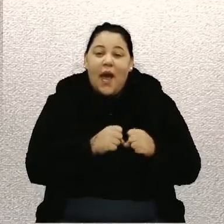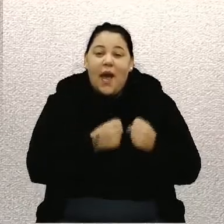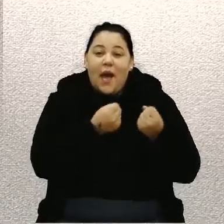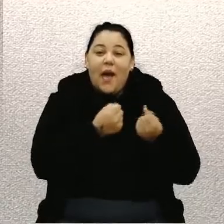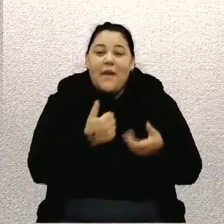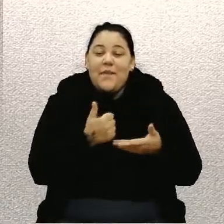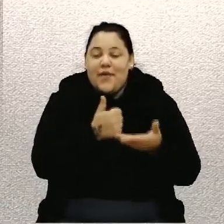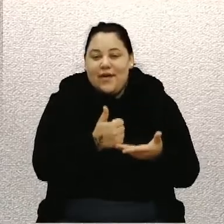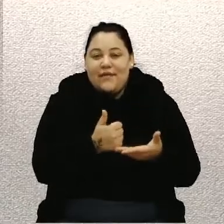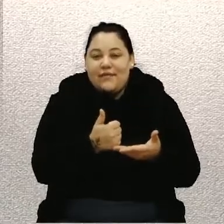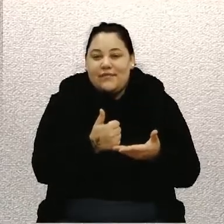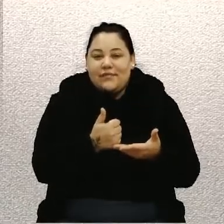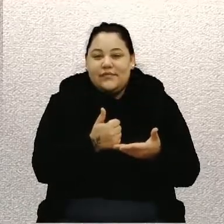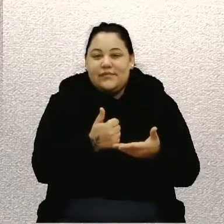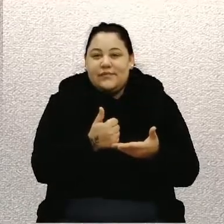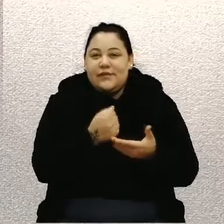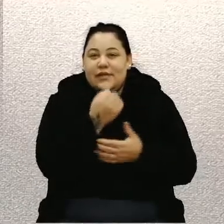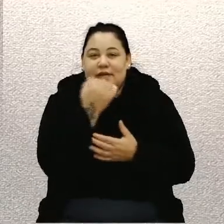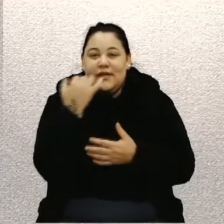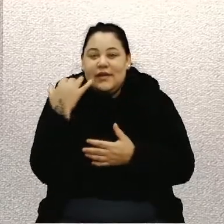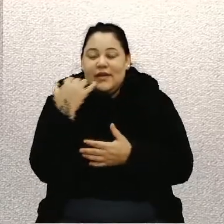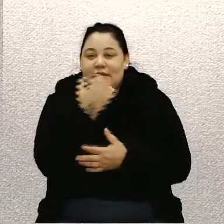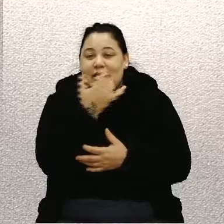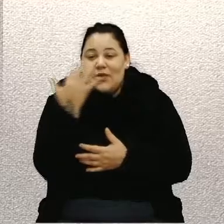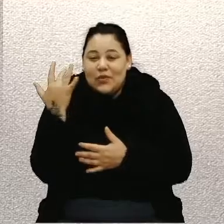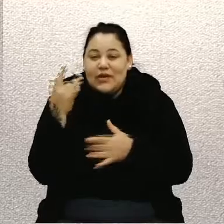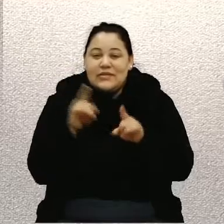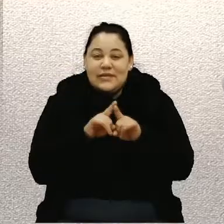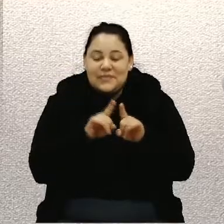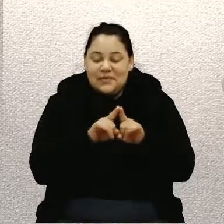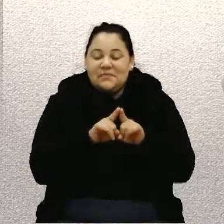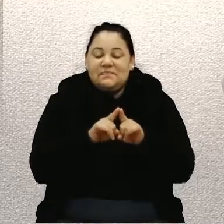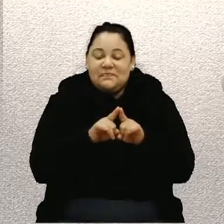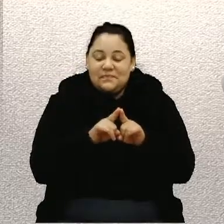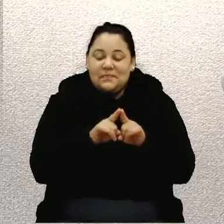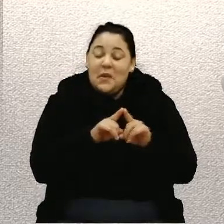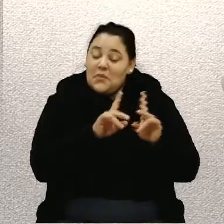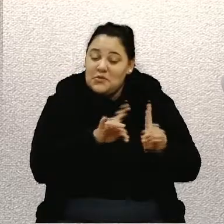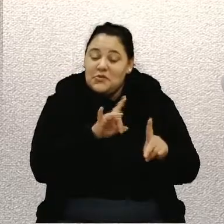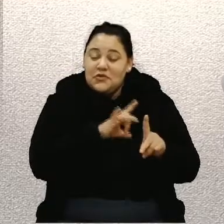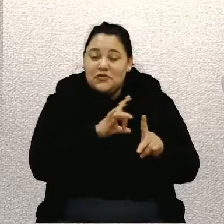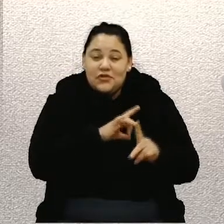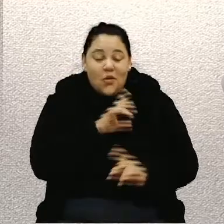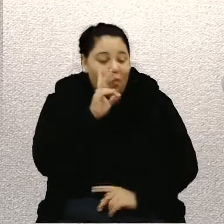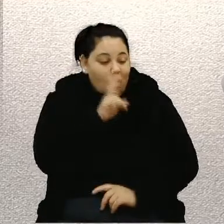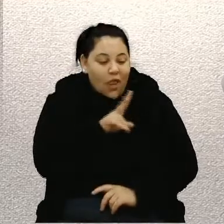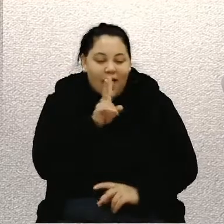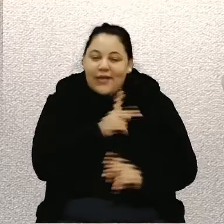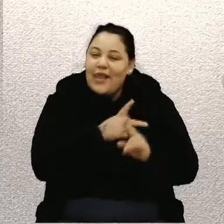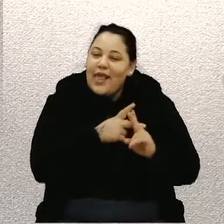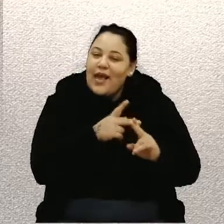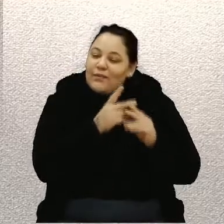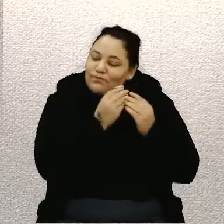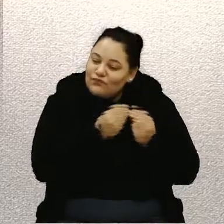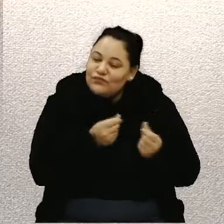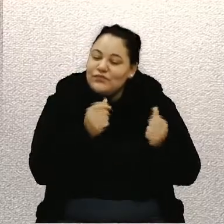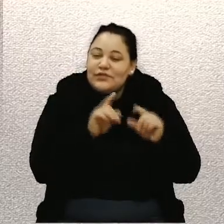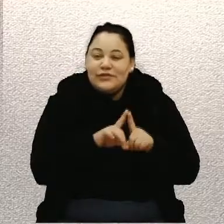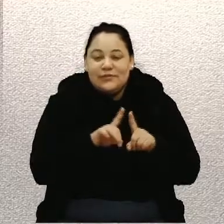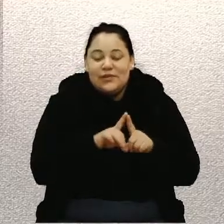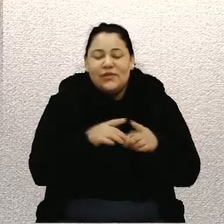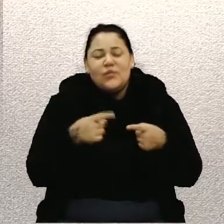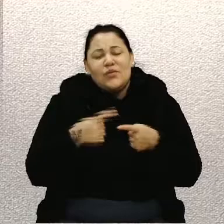o mundo que a gente vive, a nossa casa comum. Uma pessoa com um olhar muito sensível, né? E hoje a gente vive num mundo